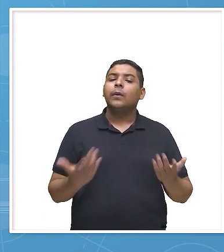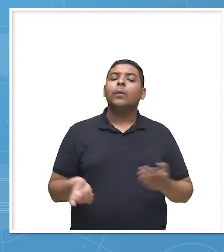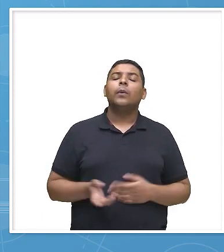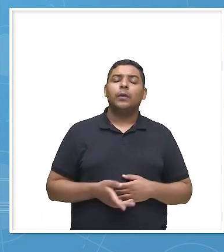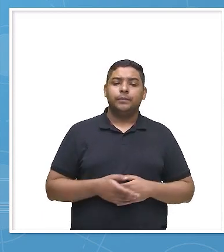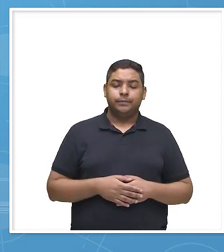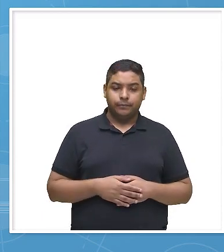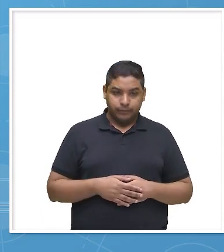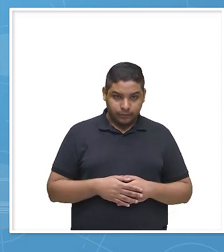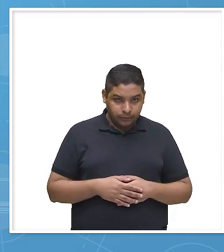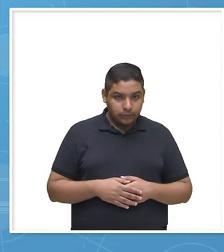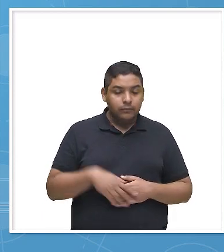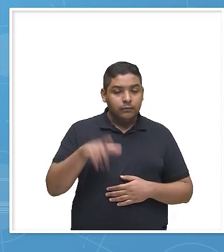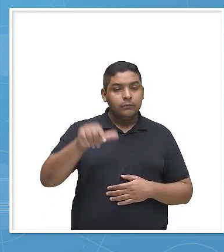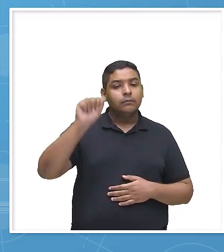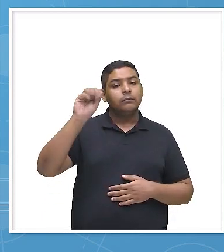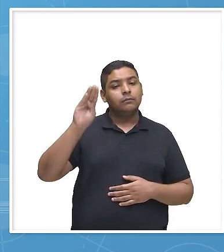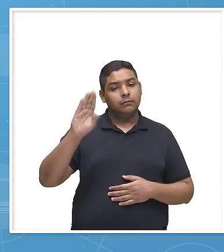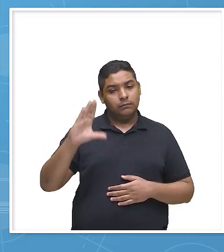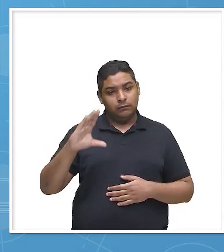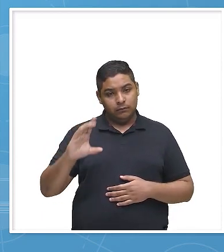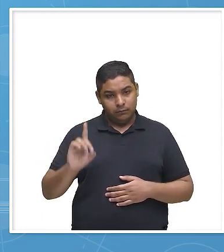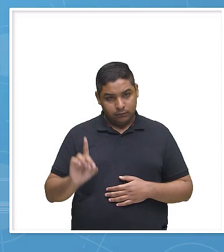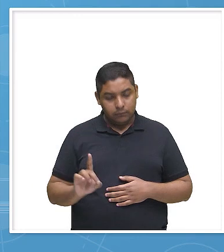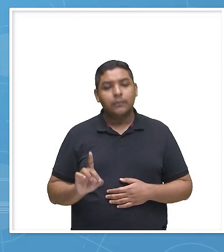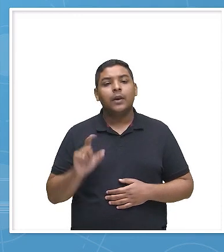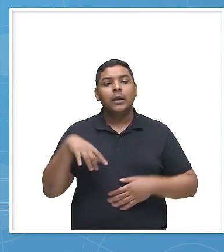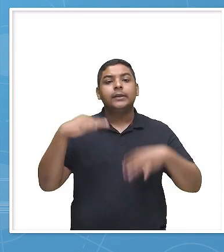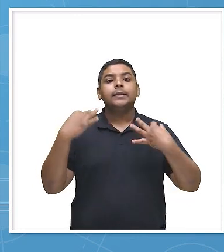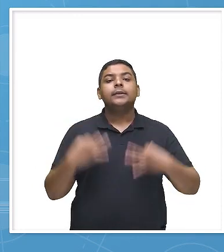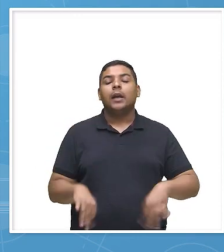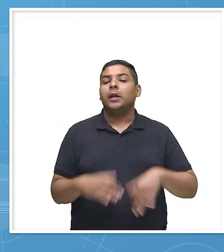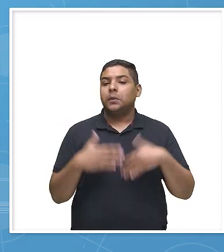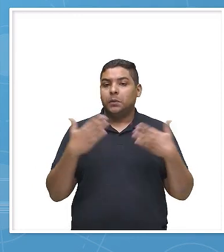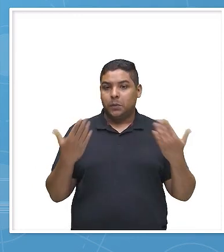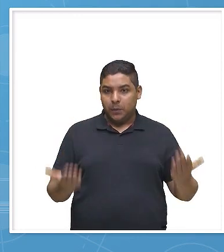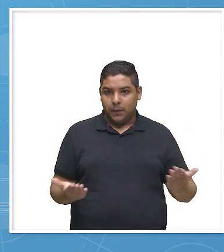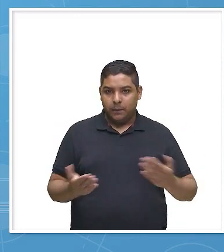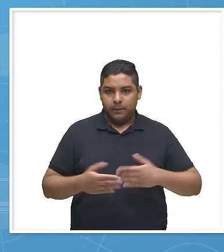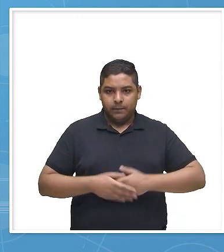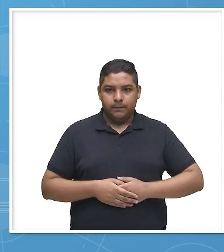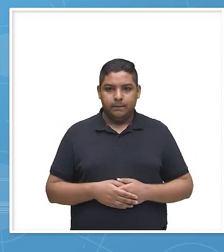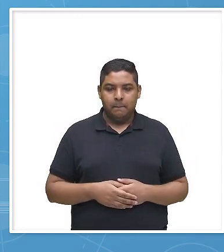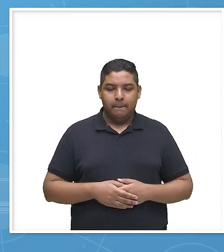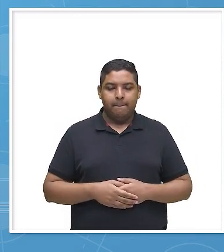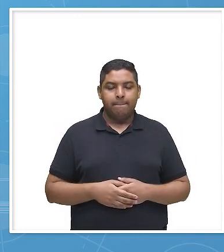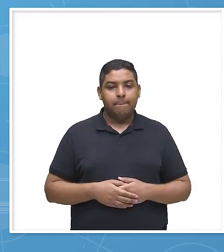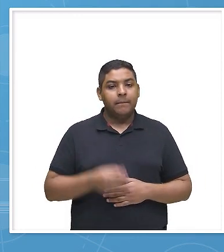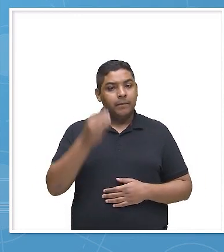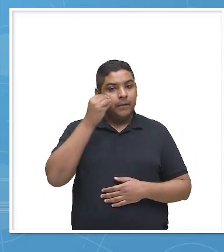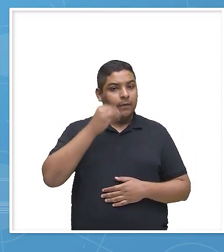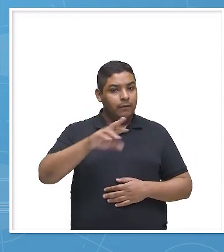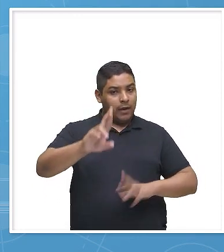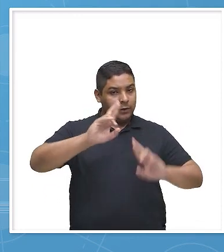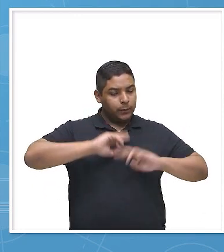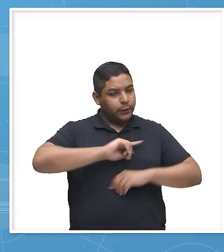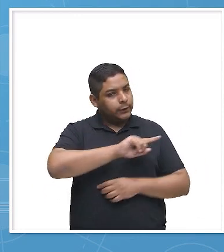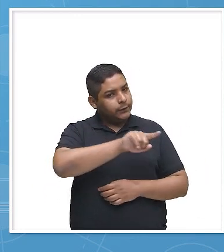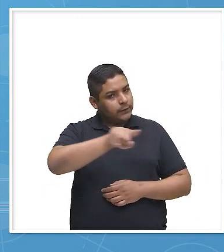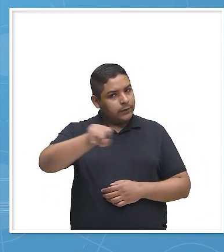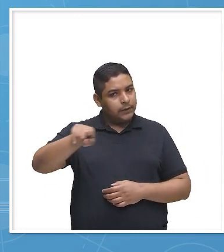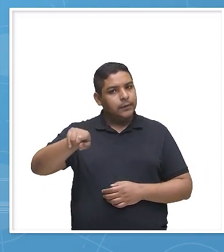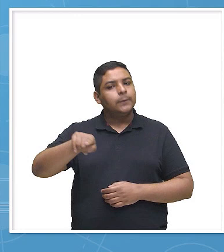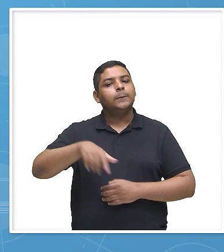que o enunciado pede para a gente, uma definição de racismo? Vamos lá, vamos ver o que vocês responderam para a gente aqui.